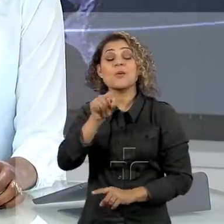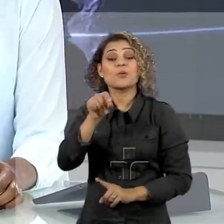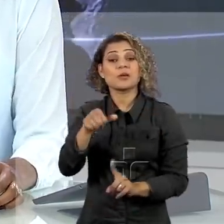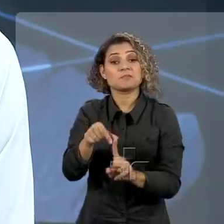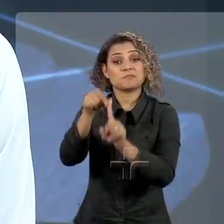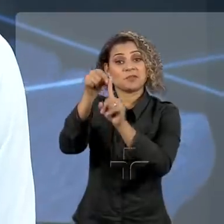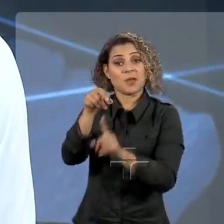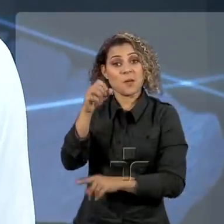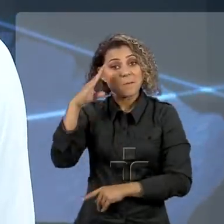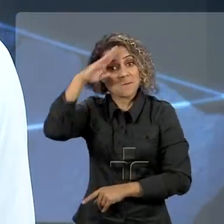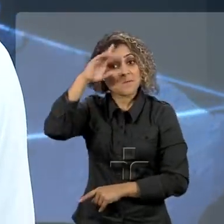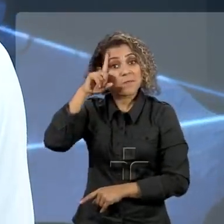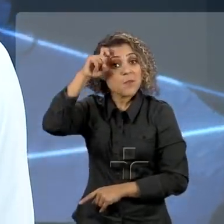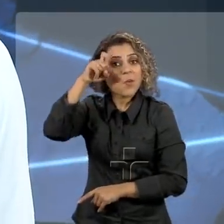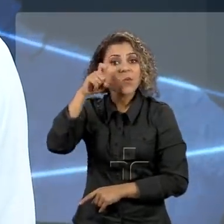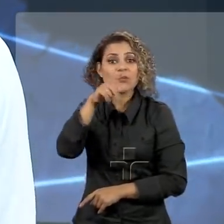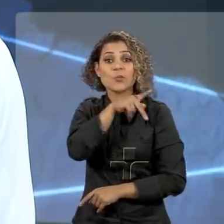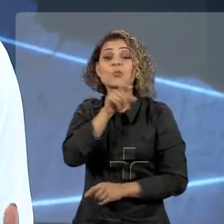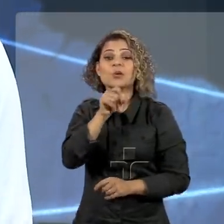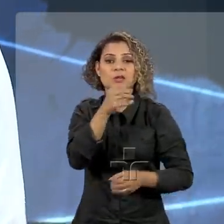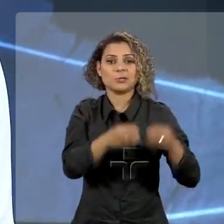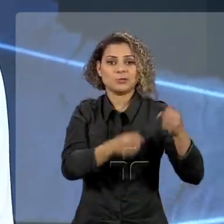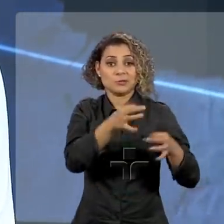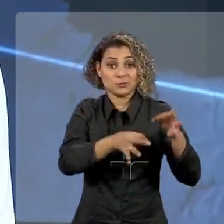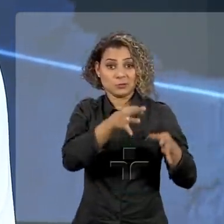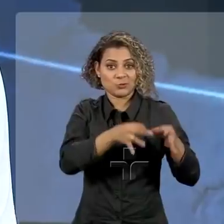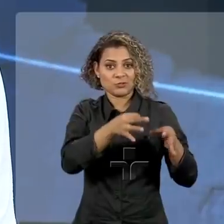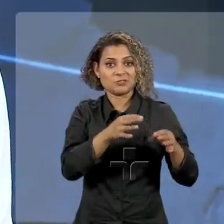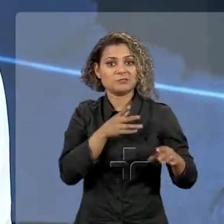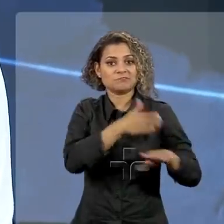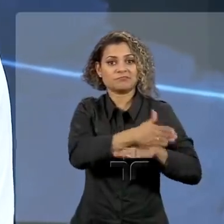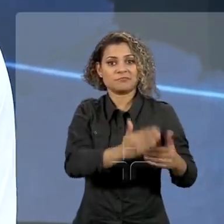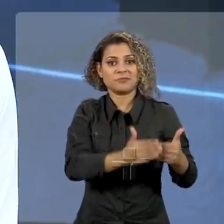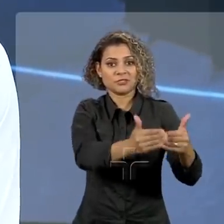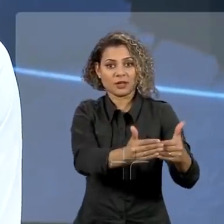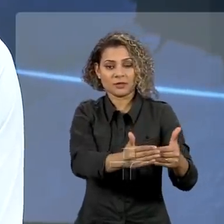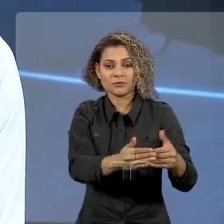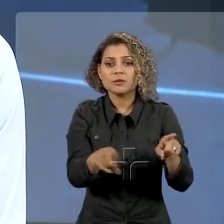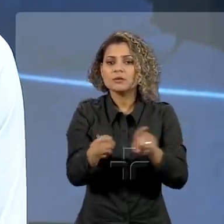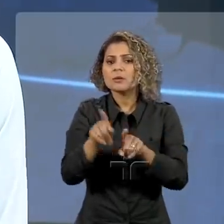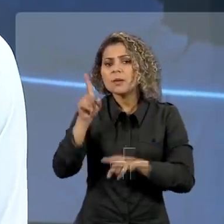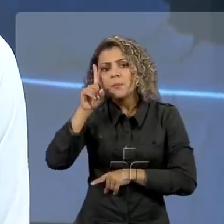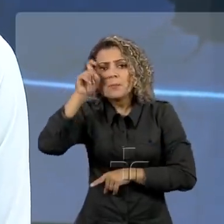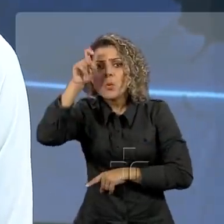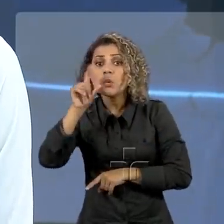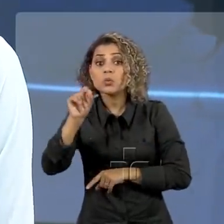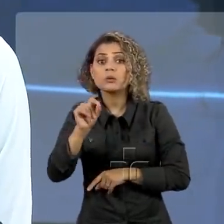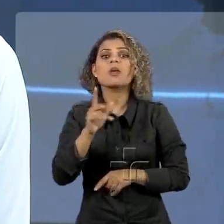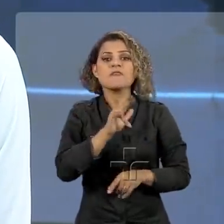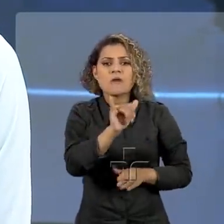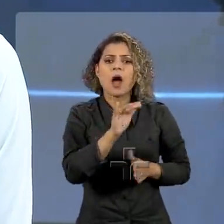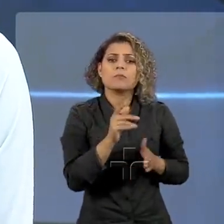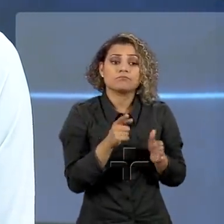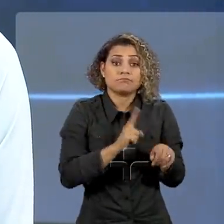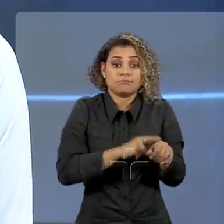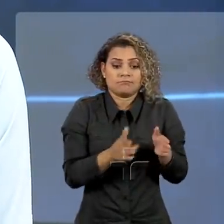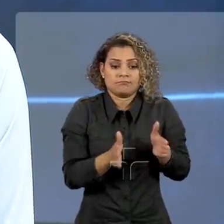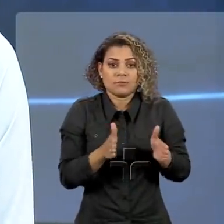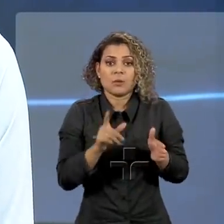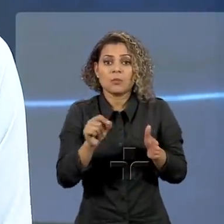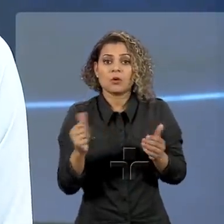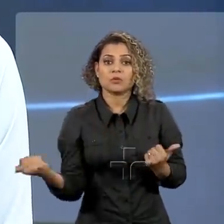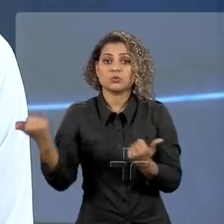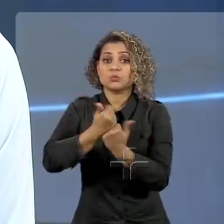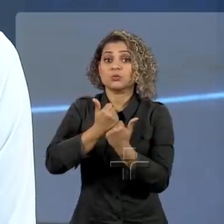Justiça. Os processos da Operação Lava Jato, que estavam com o juiz Sérgio Moro, serão conduzidos temporariamente pela